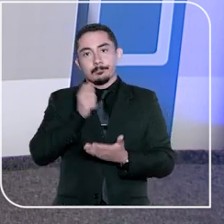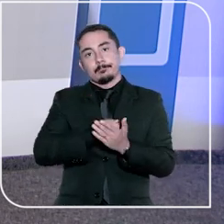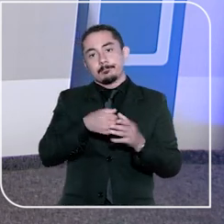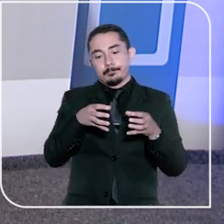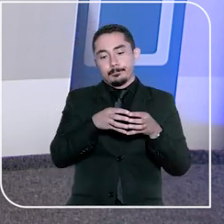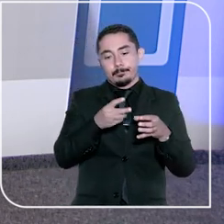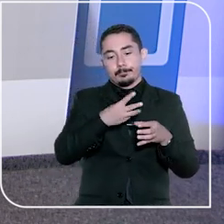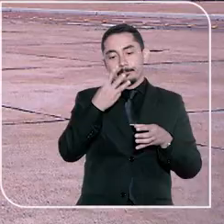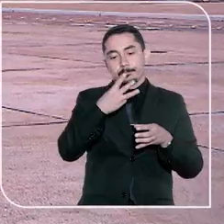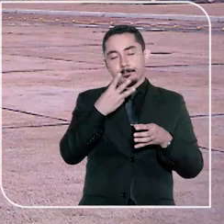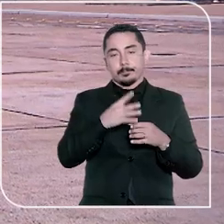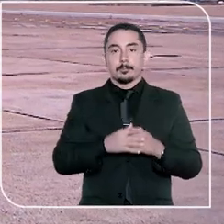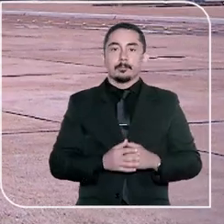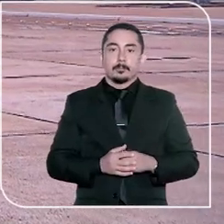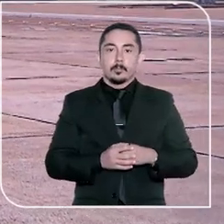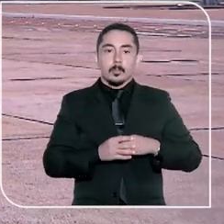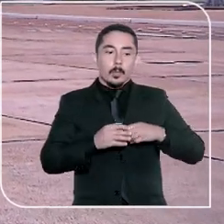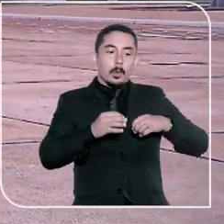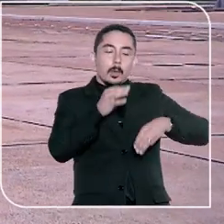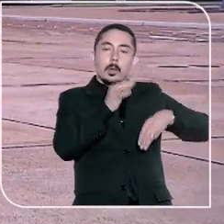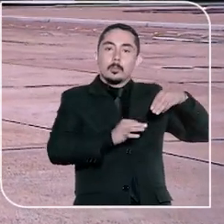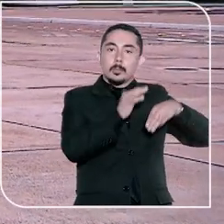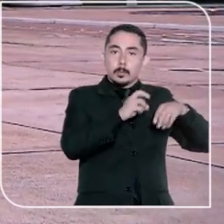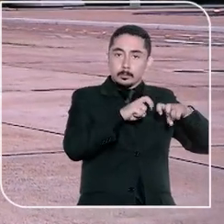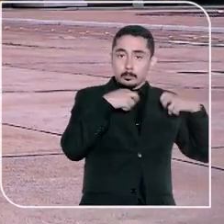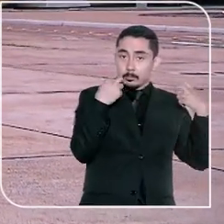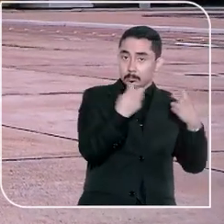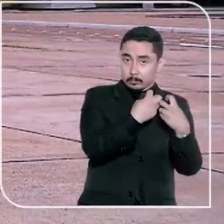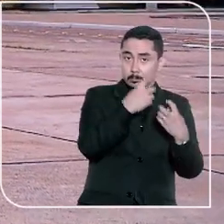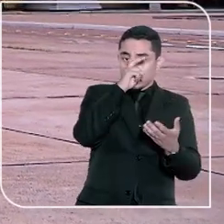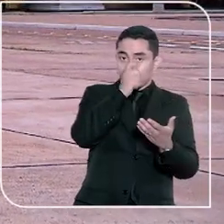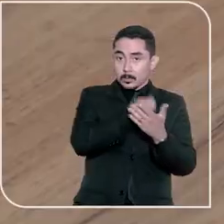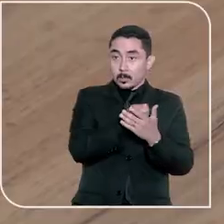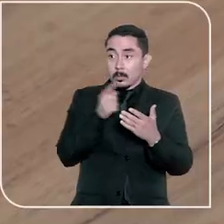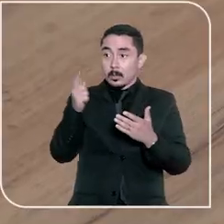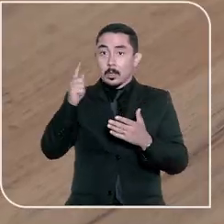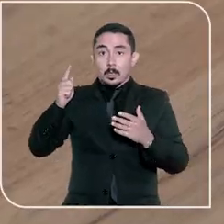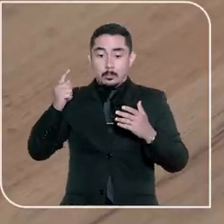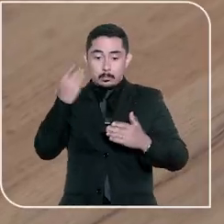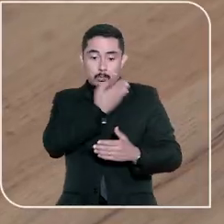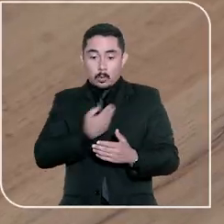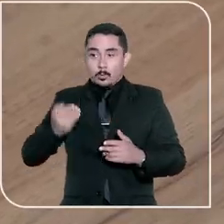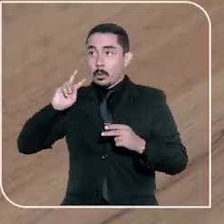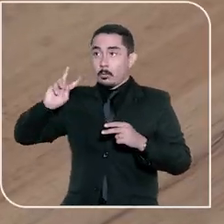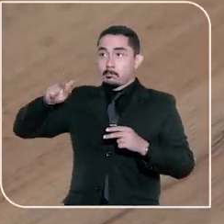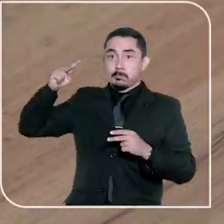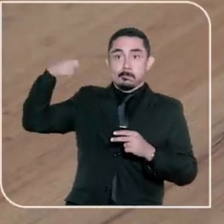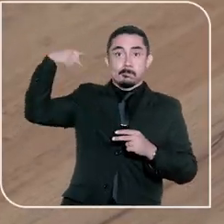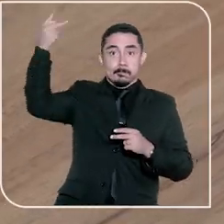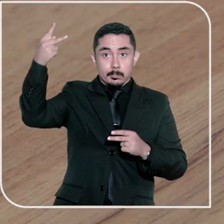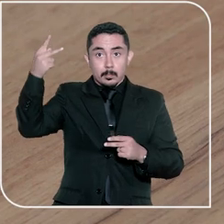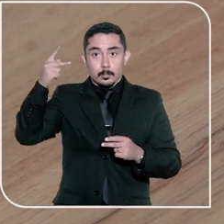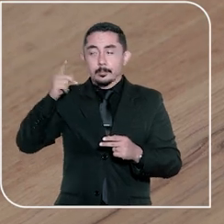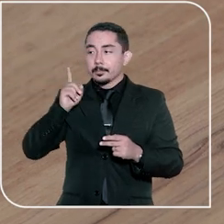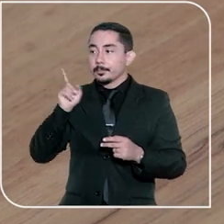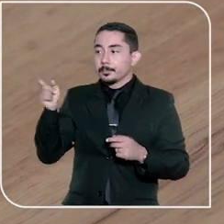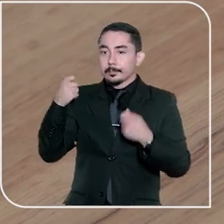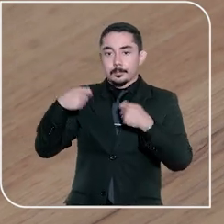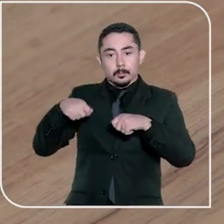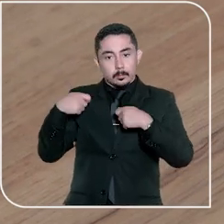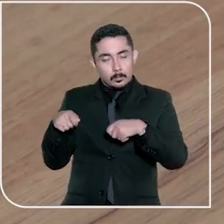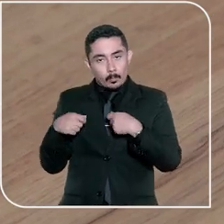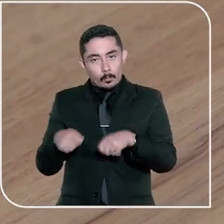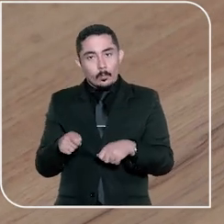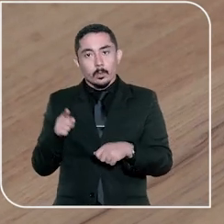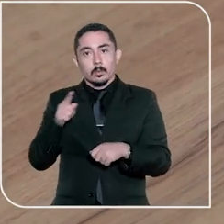decidiu a terceira turma os ministros do colegiado entenderam que devido a força dos superavits apurados nos exercícios anteriores ao